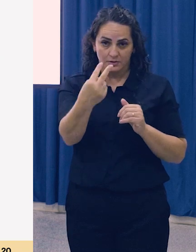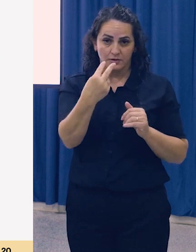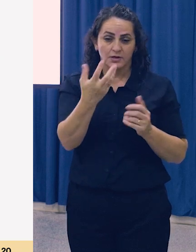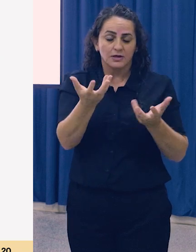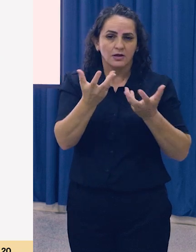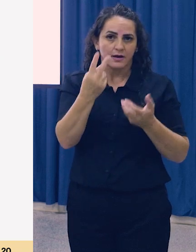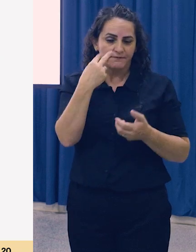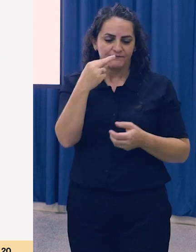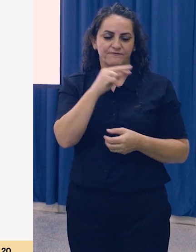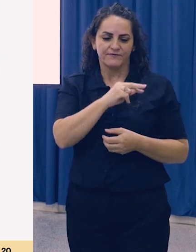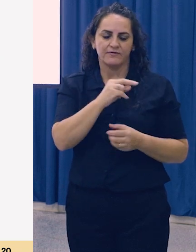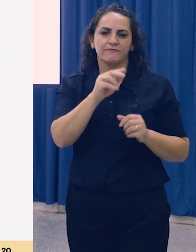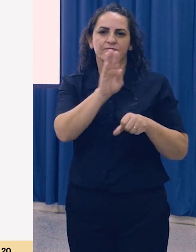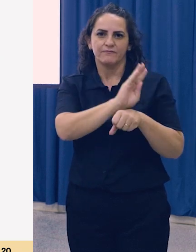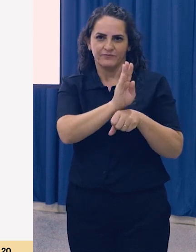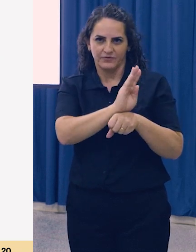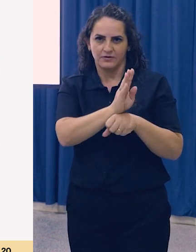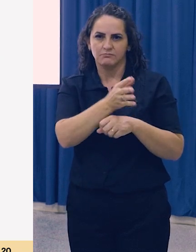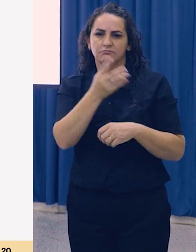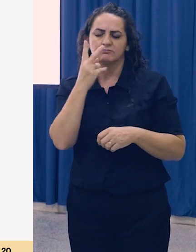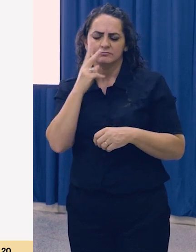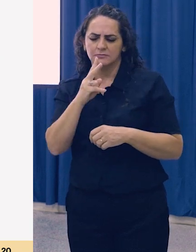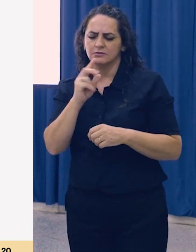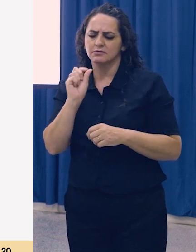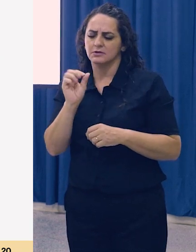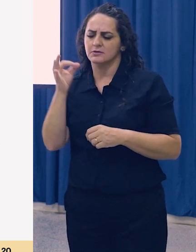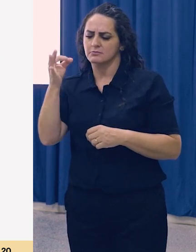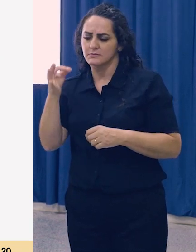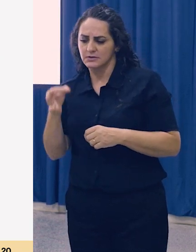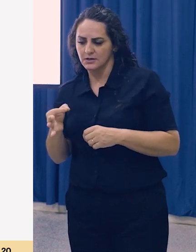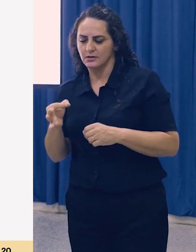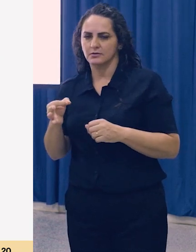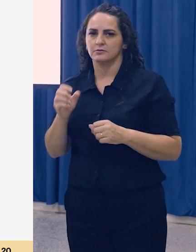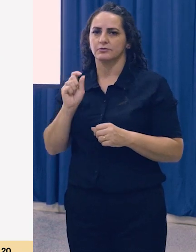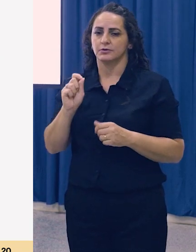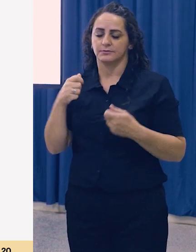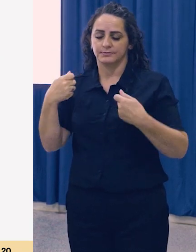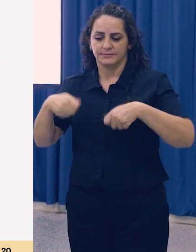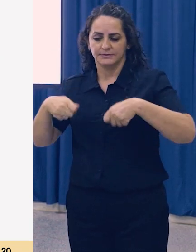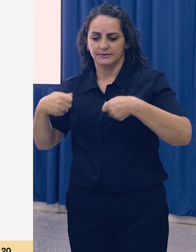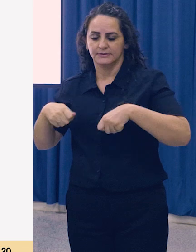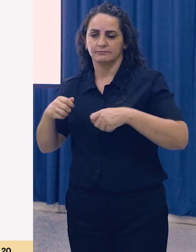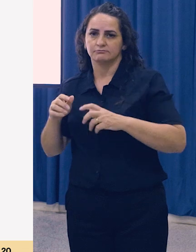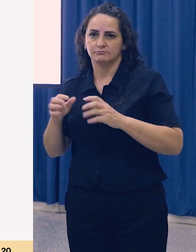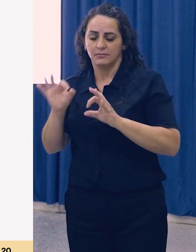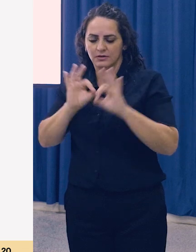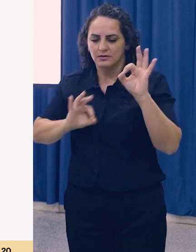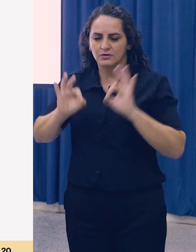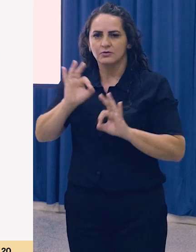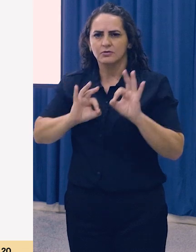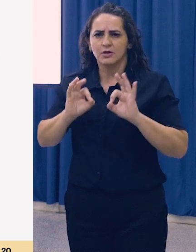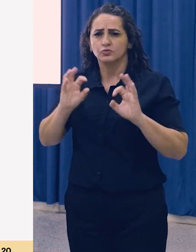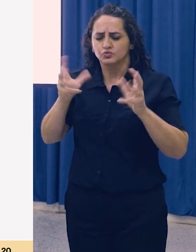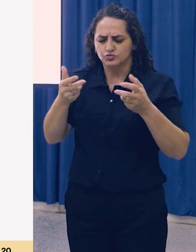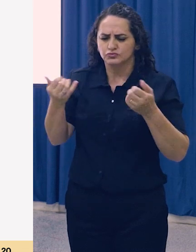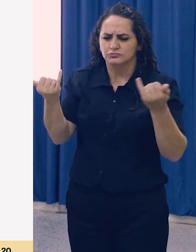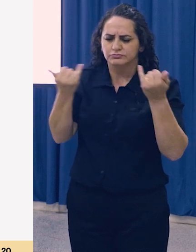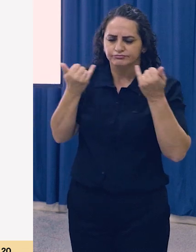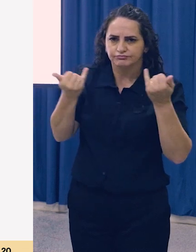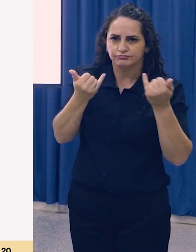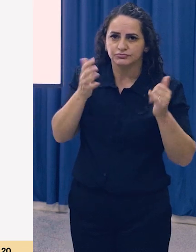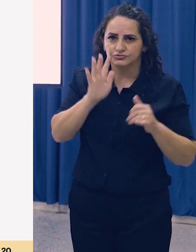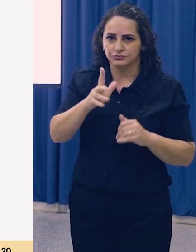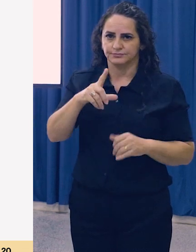de concorrência, né? O que deu certo com a concorrência, o que a gente pode trazer para o nosso. Então, com todas essas informações, a gente